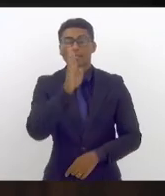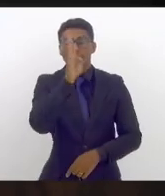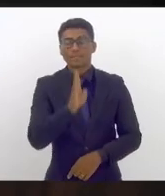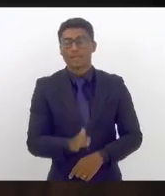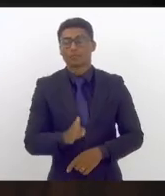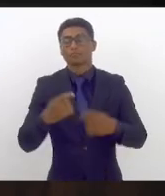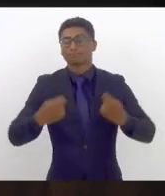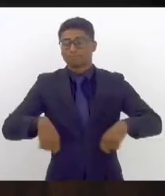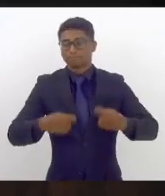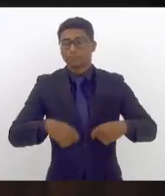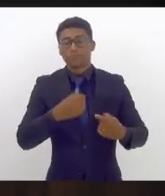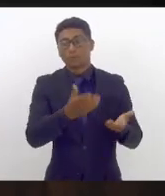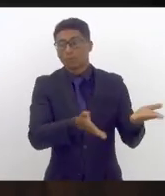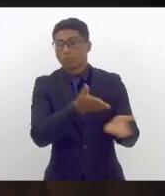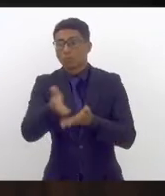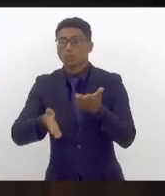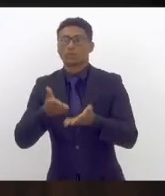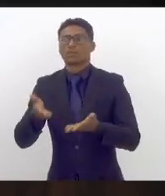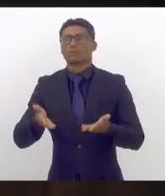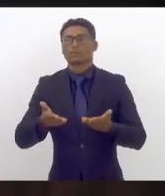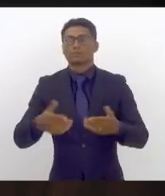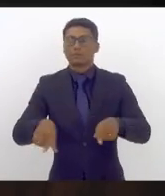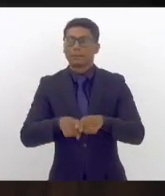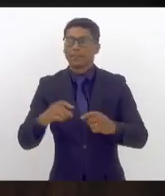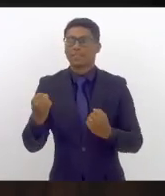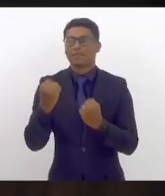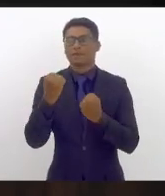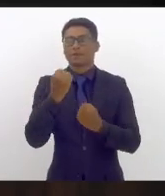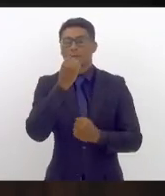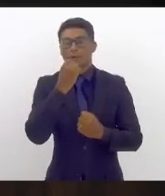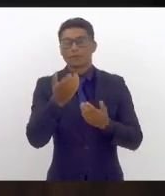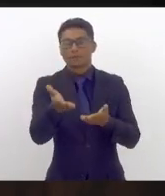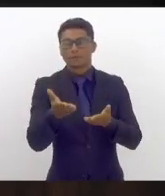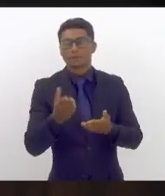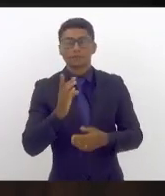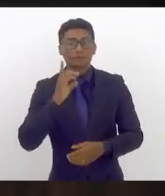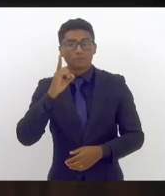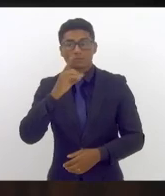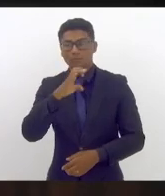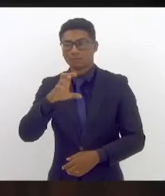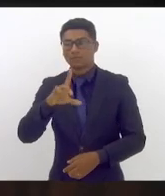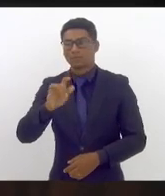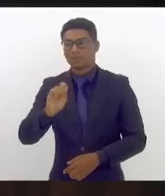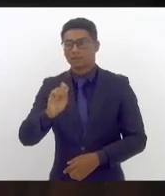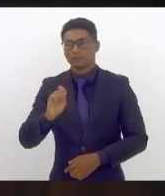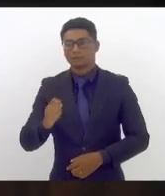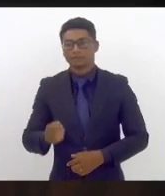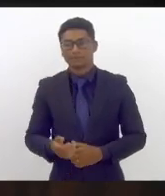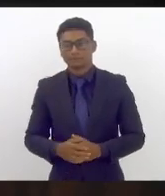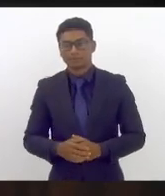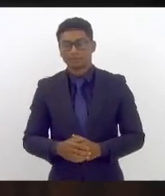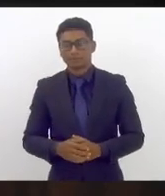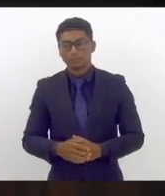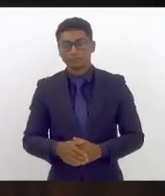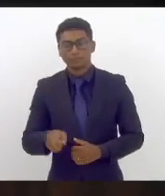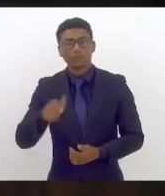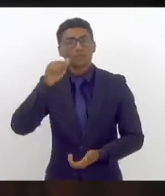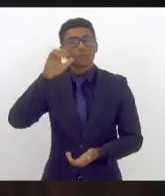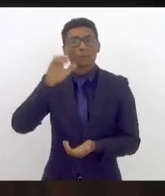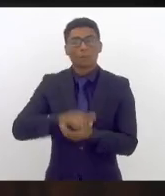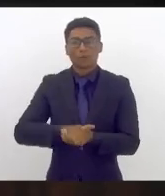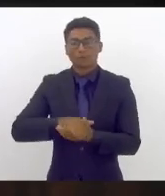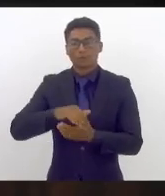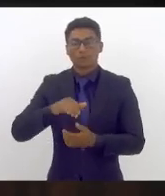cuidar e defender muito bem então seja muito bem vindo exemplo disso a deputada Célia esposa do prefeito